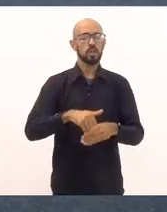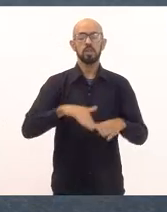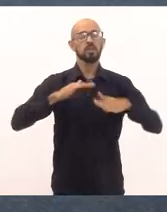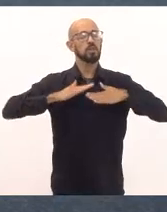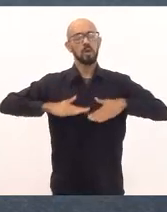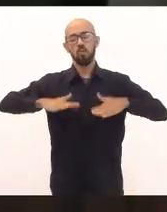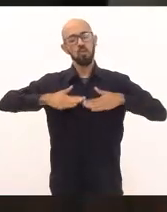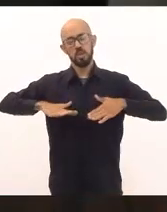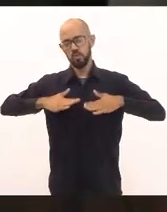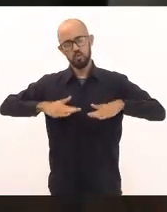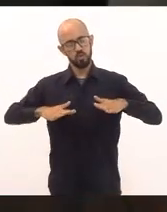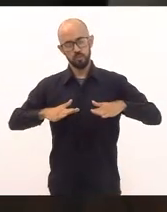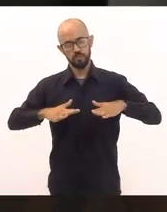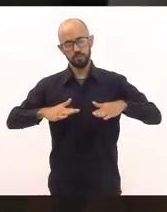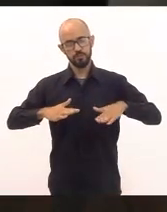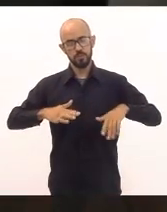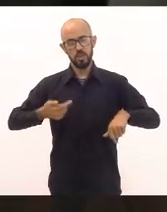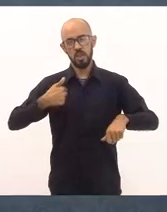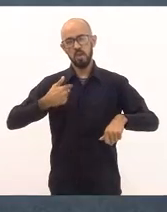momento. Eu dizia